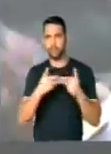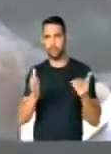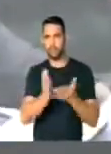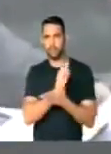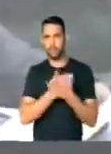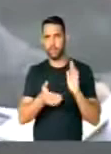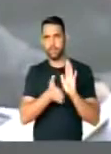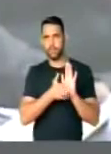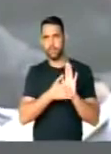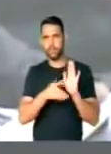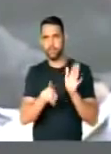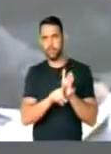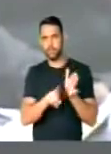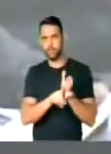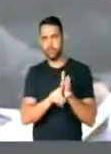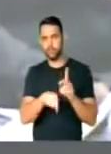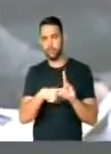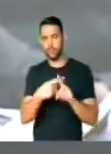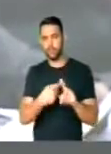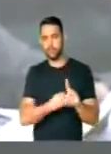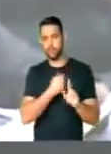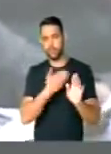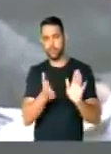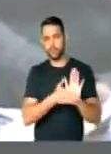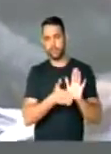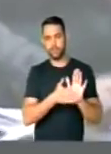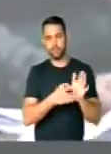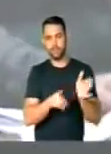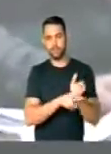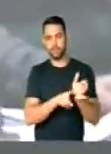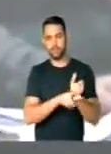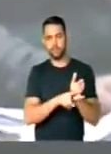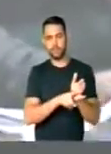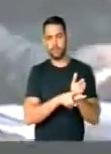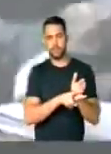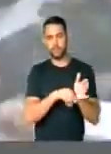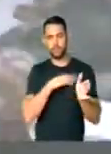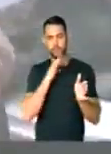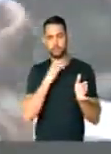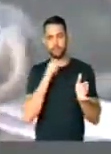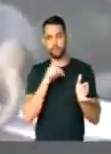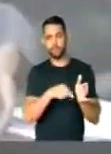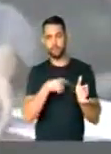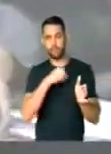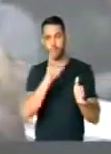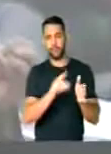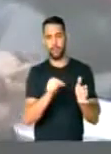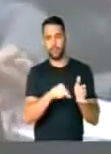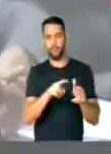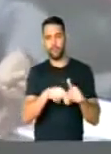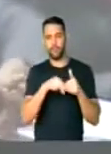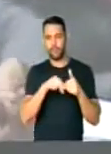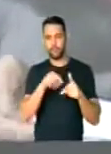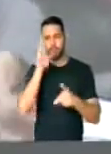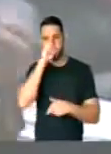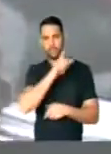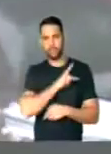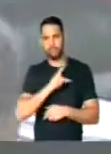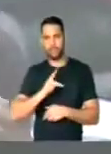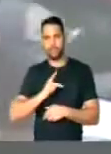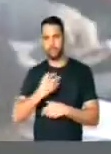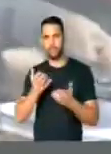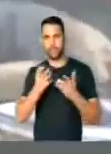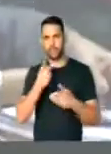agendas negativas mas essa agenda negativismo para o nosso país por oito seu presidente